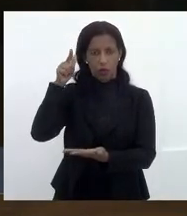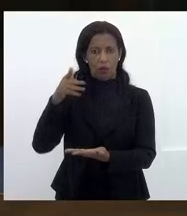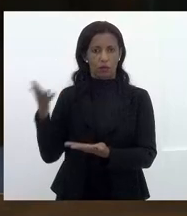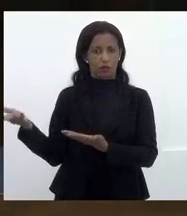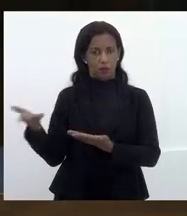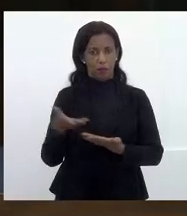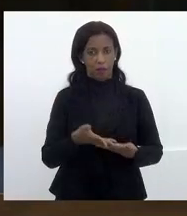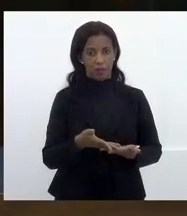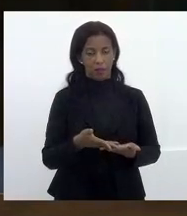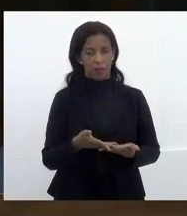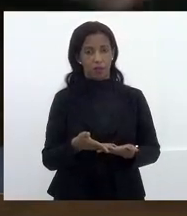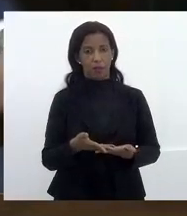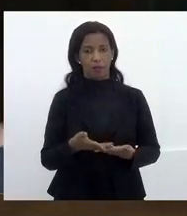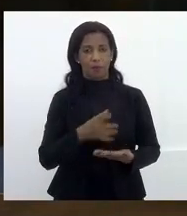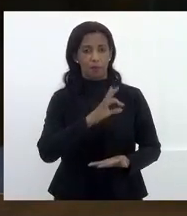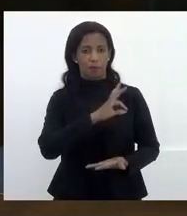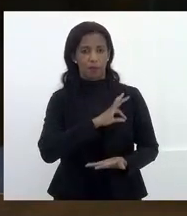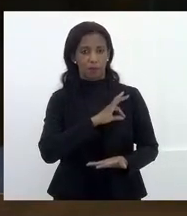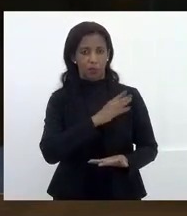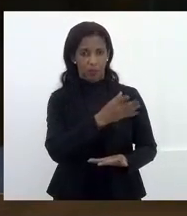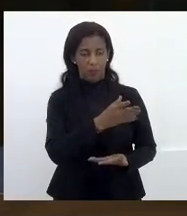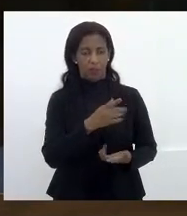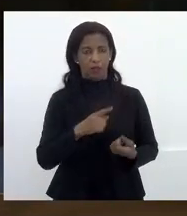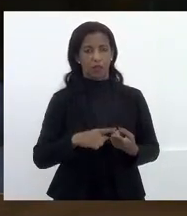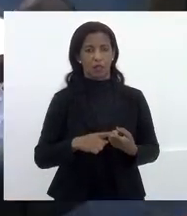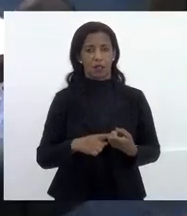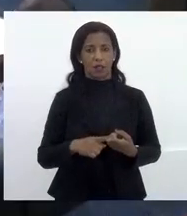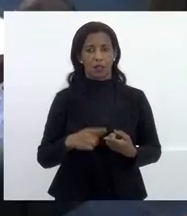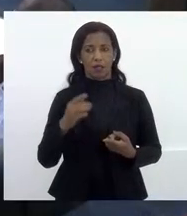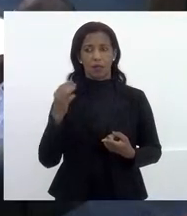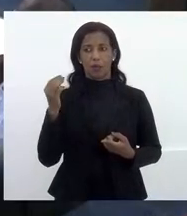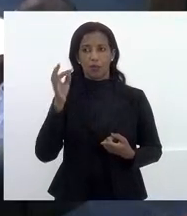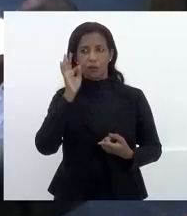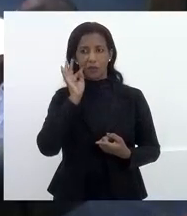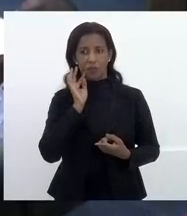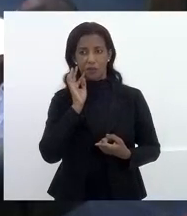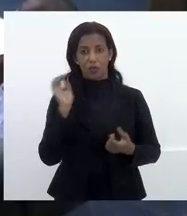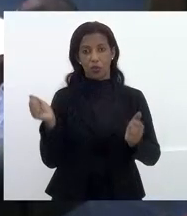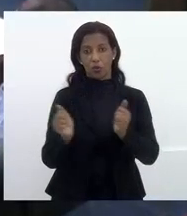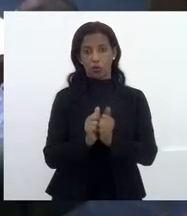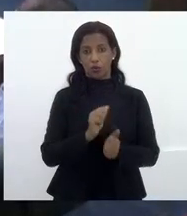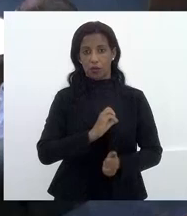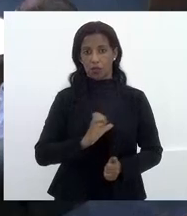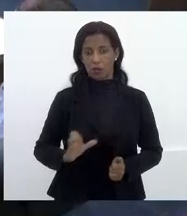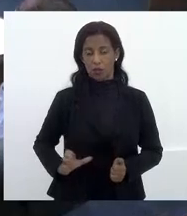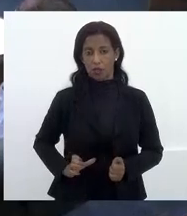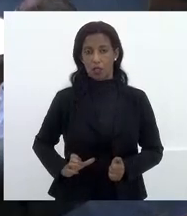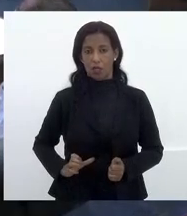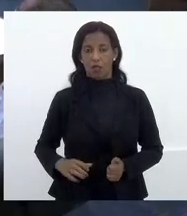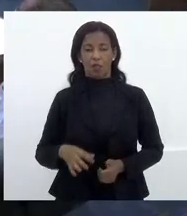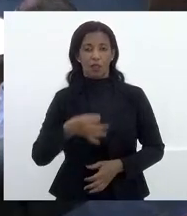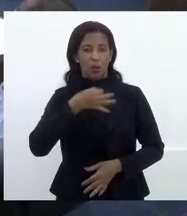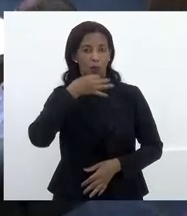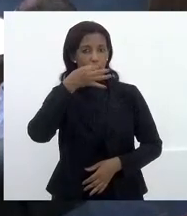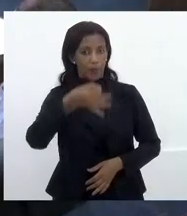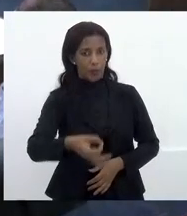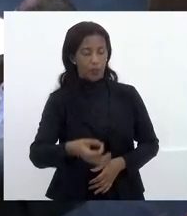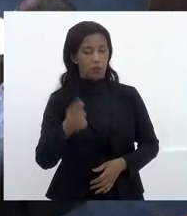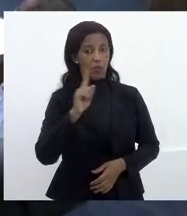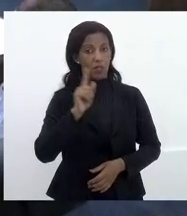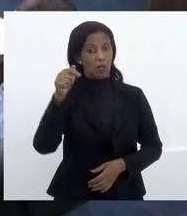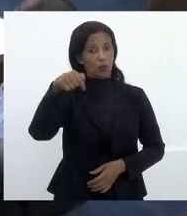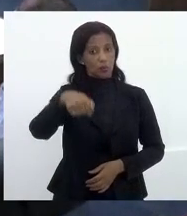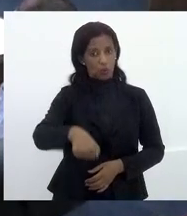está repassando o áudio aí para evitar a Marta Rocha para serafini com o presidente André Ceciliano que está sugerindo que não só